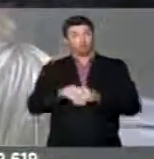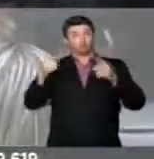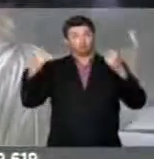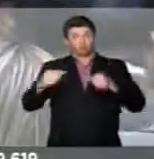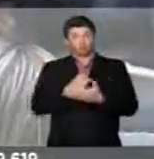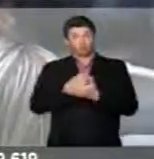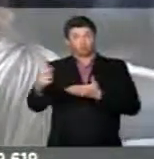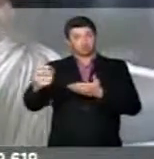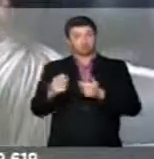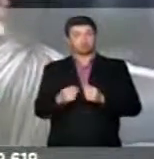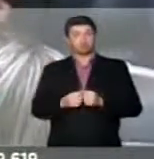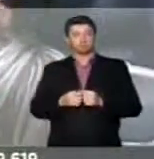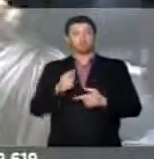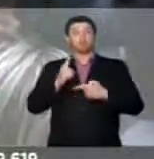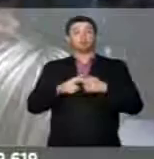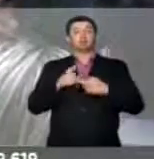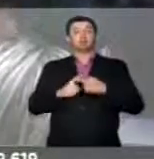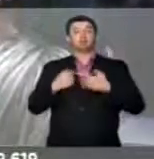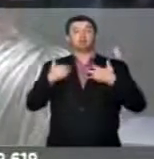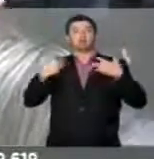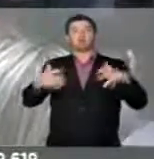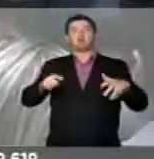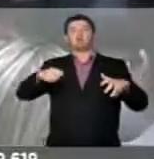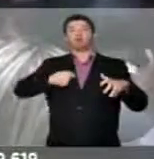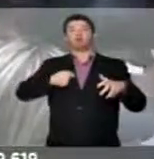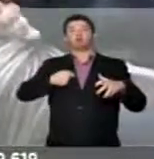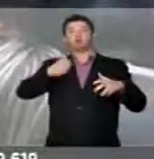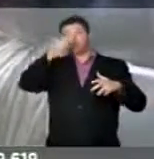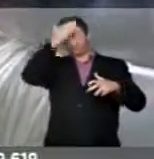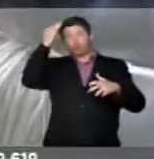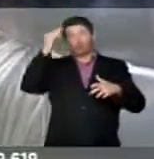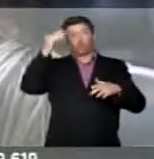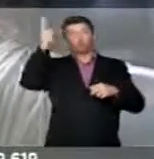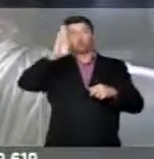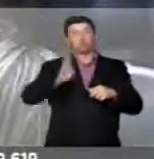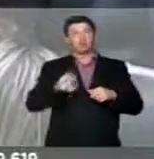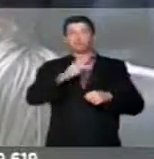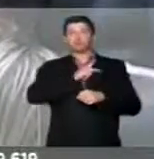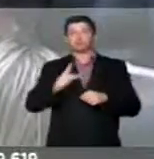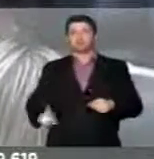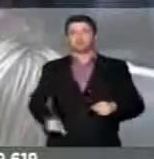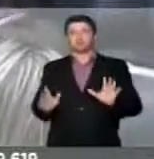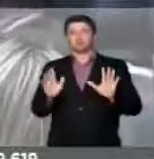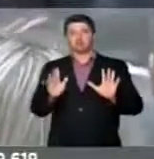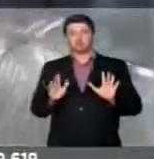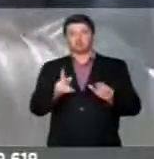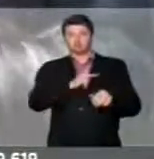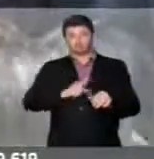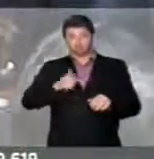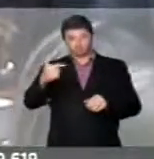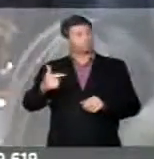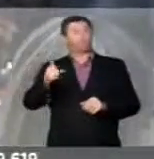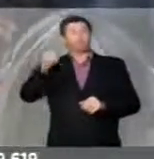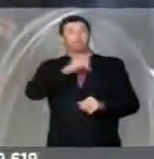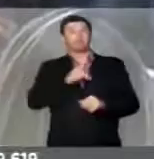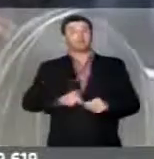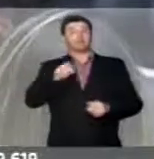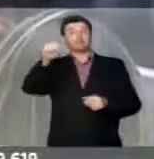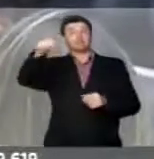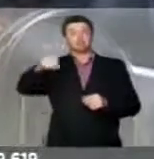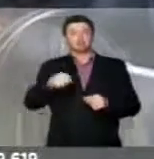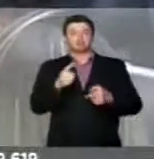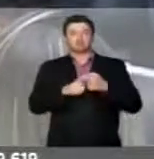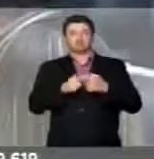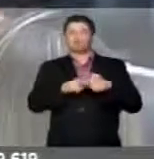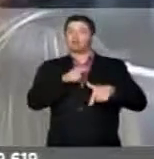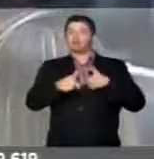o impeachment porque eu não quero o senhor Eduardo Cunha na presidência do país. E não é na vice-presidência, é na presidência. Porque